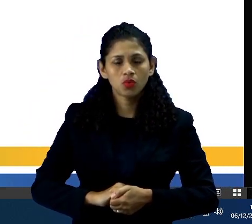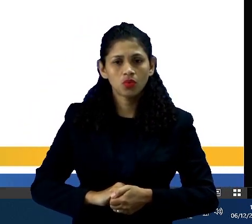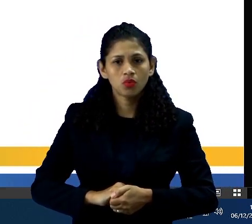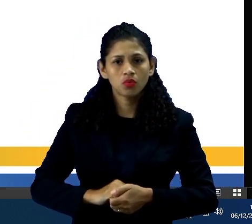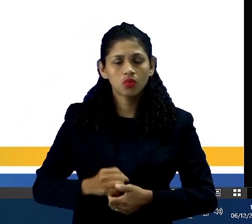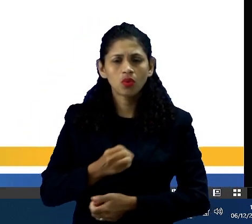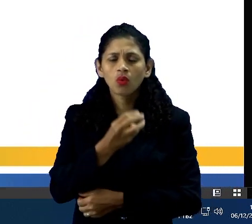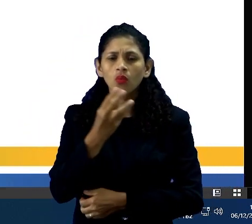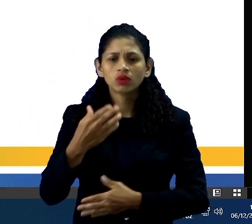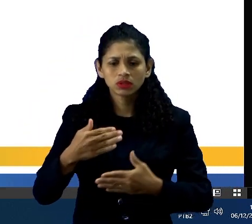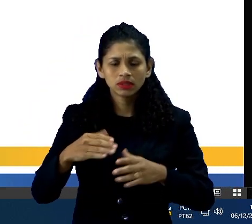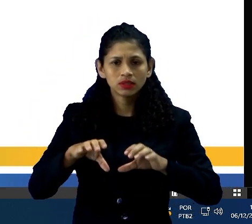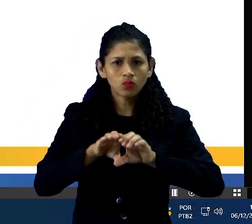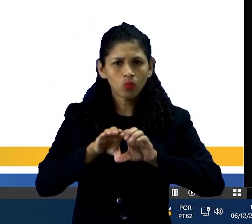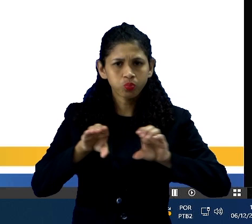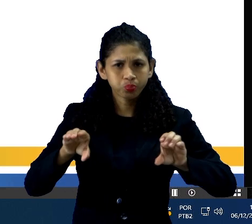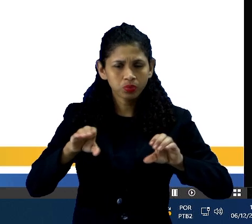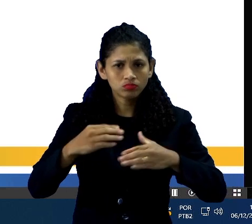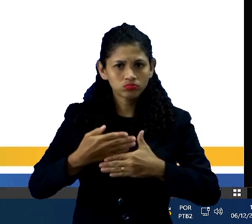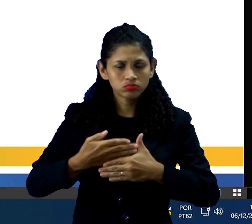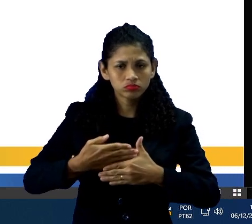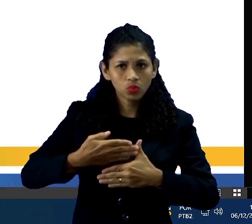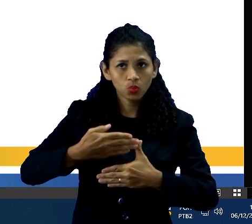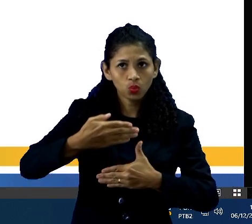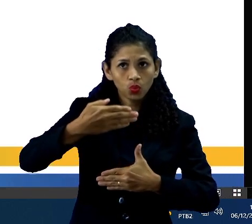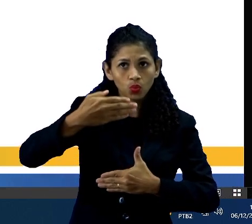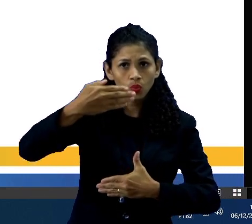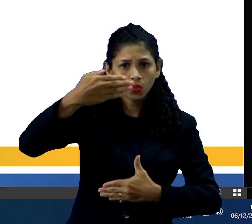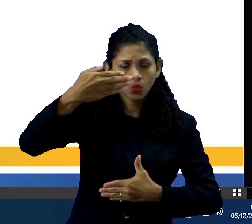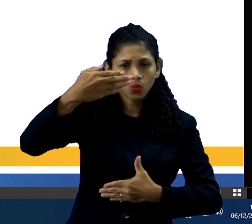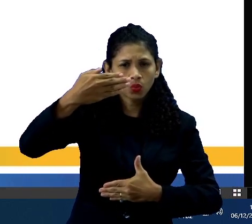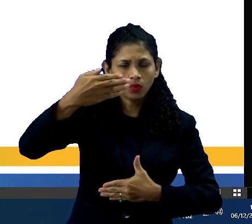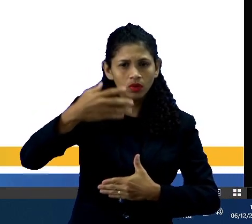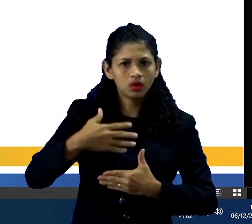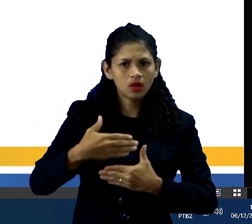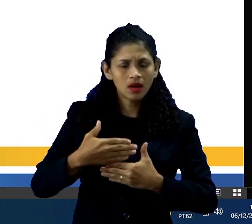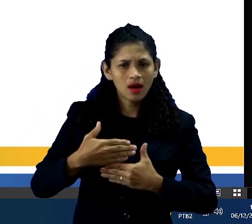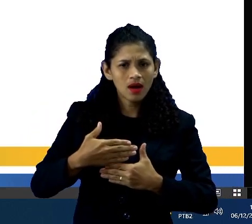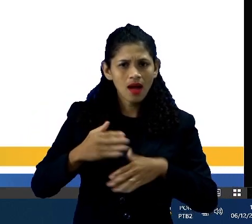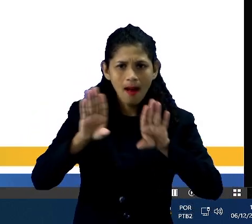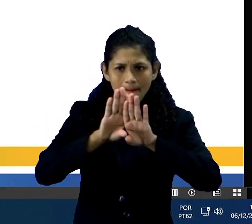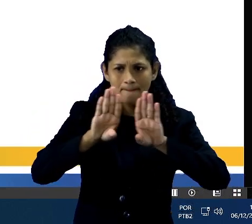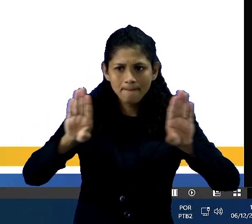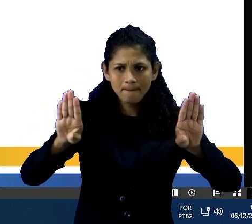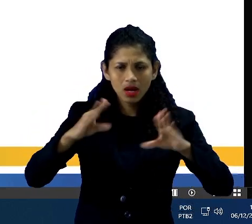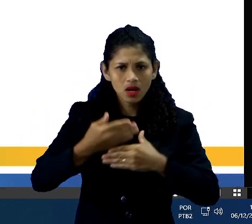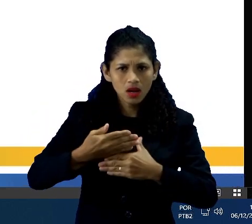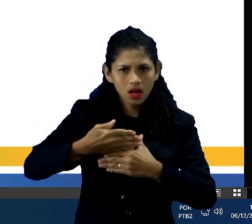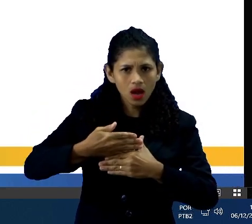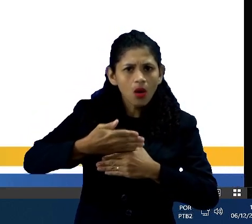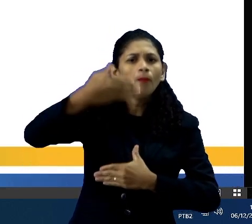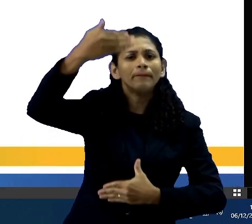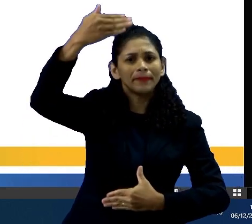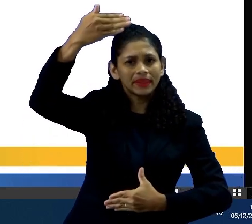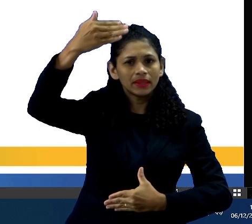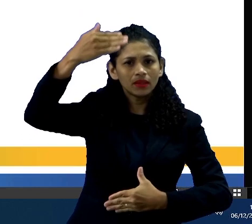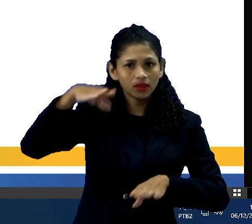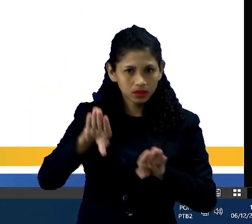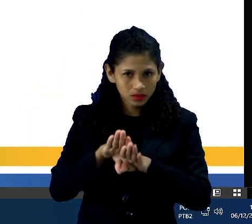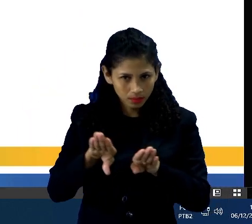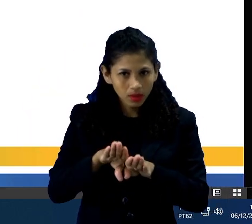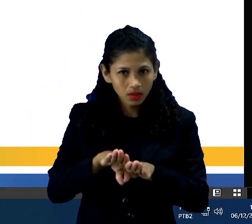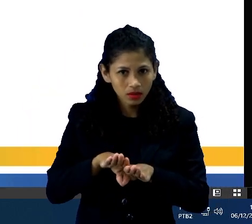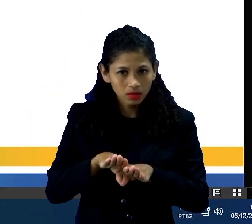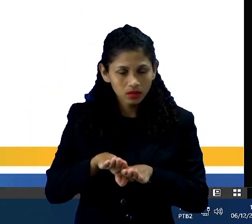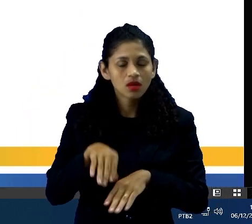a área da parede? Ou quando eu aumento a quantidade de tijolos, eu diminuo a área da parede? Vamos lá. Se